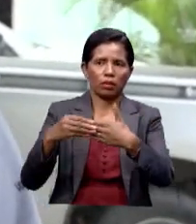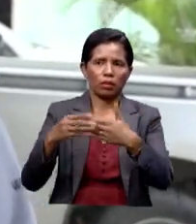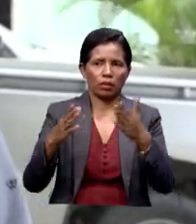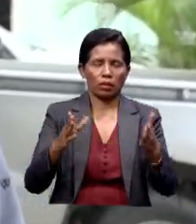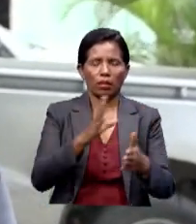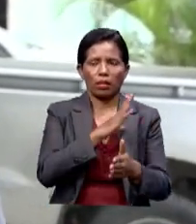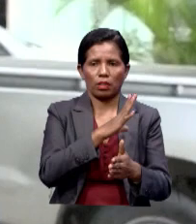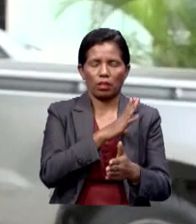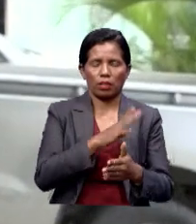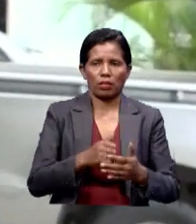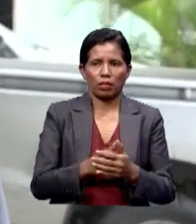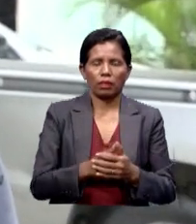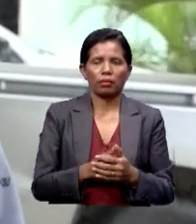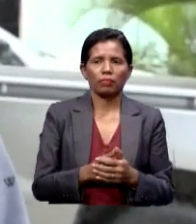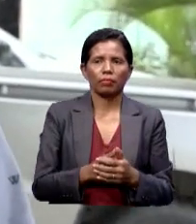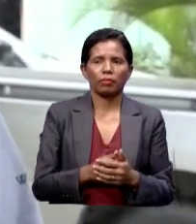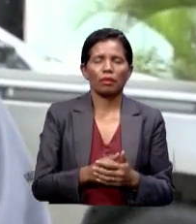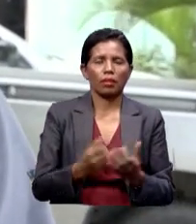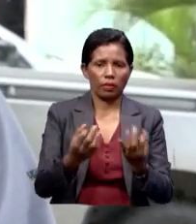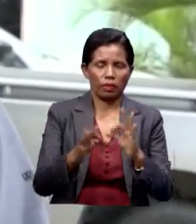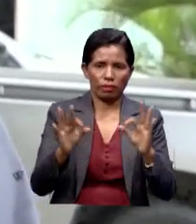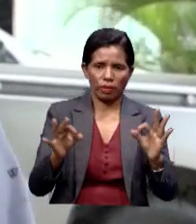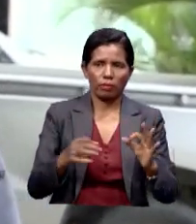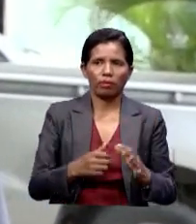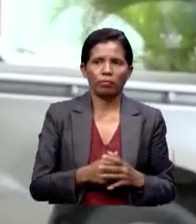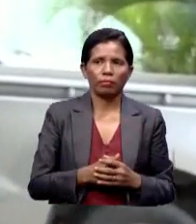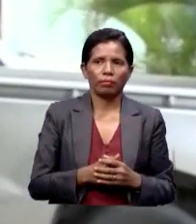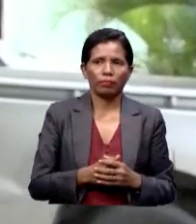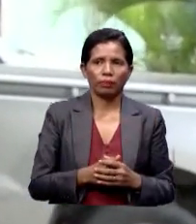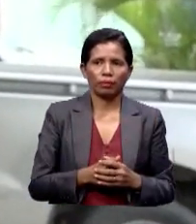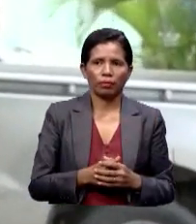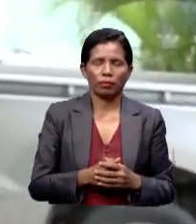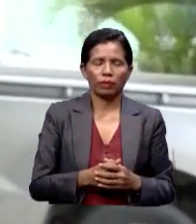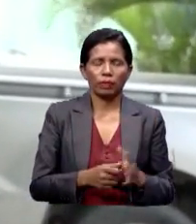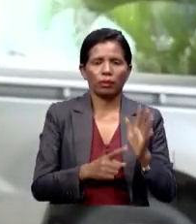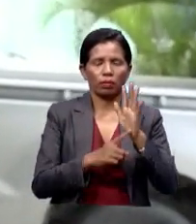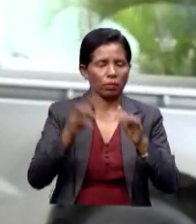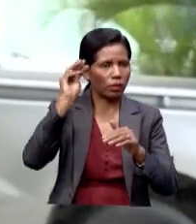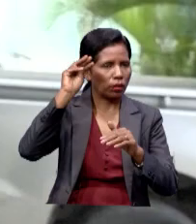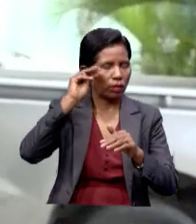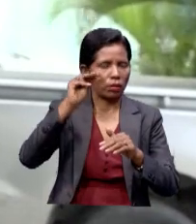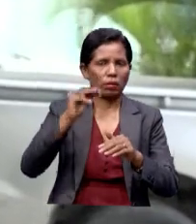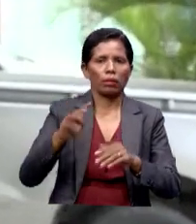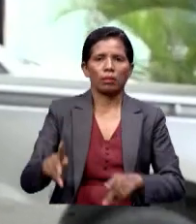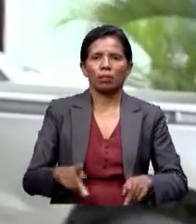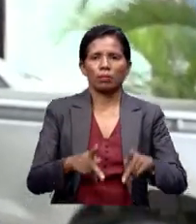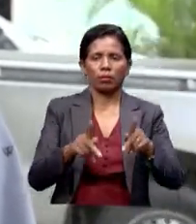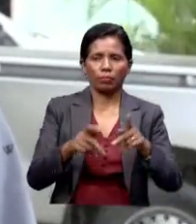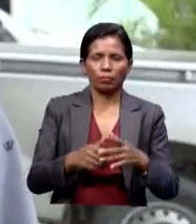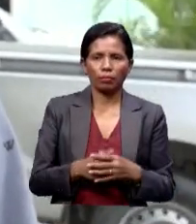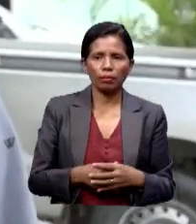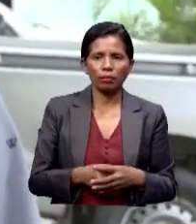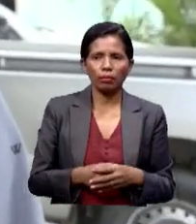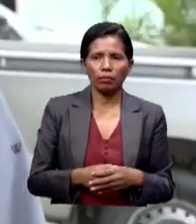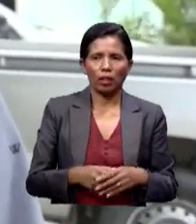hosi diligência né? Quando remata depende ba Ministério Público titular ba processo idane. Nia